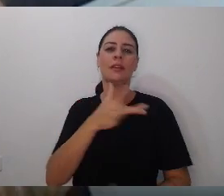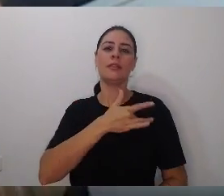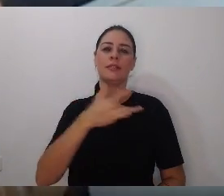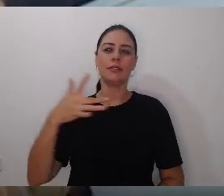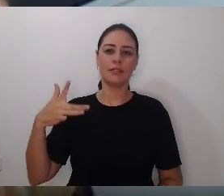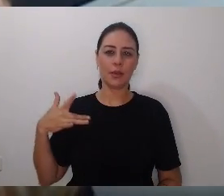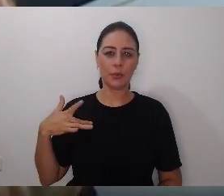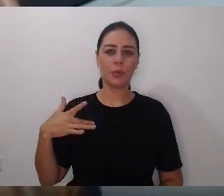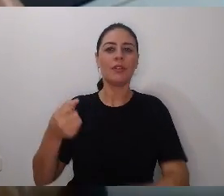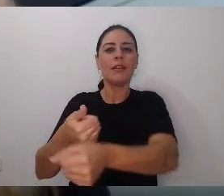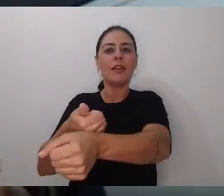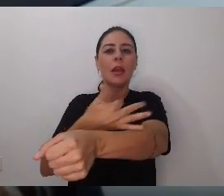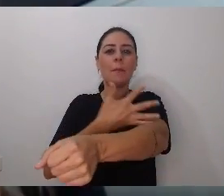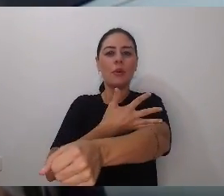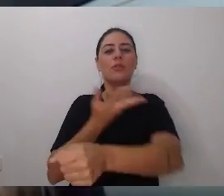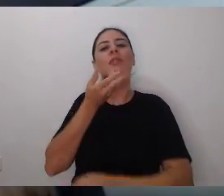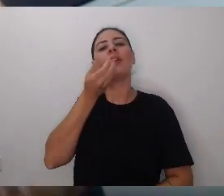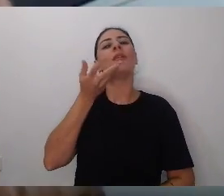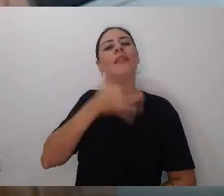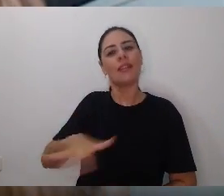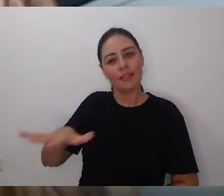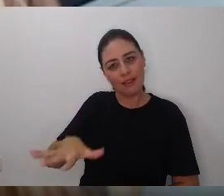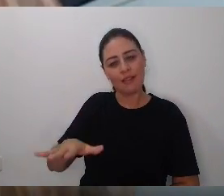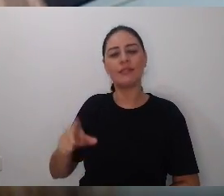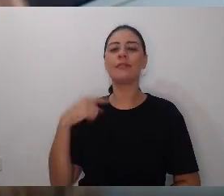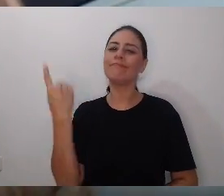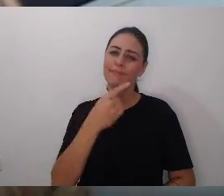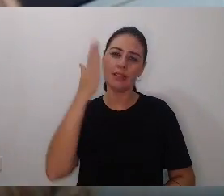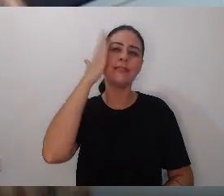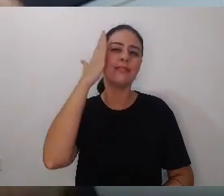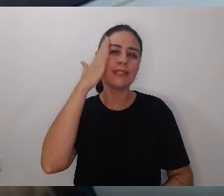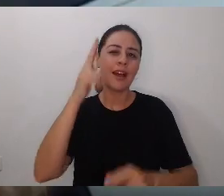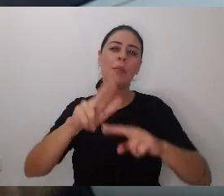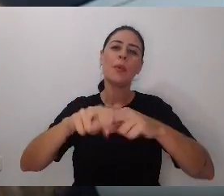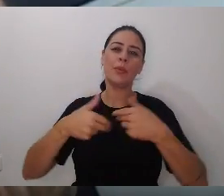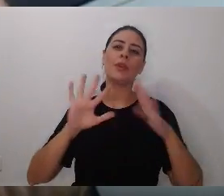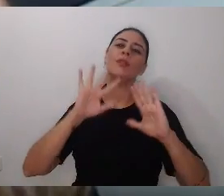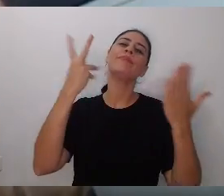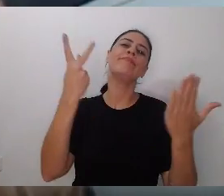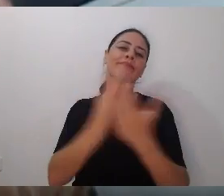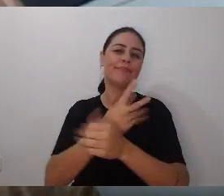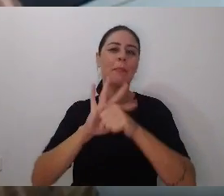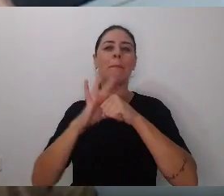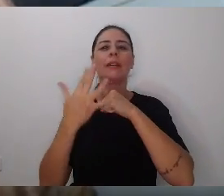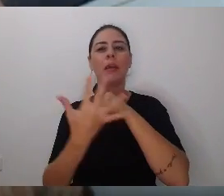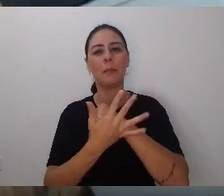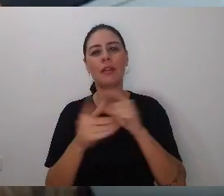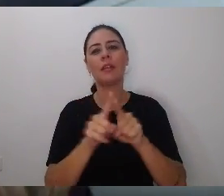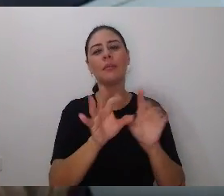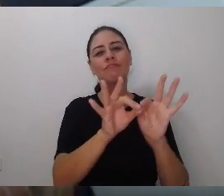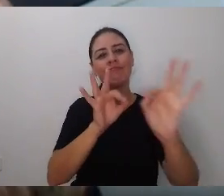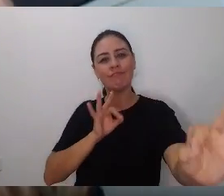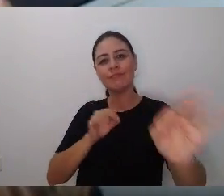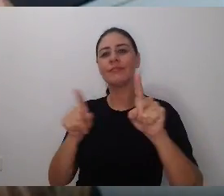ao desenvolvimento infantil e à saúde emocional dessas crianças, que a gente sabe que por conta da pandemia e